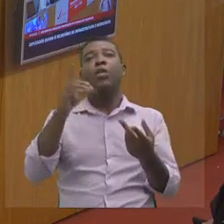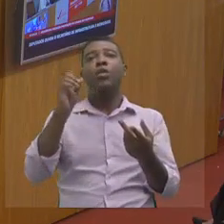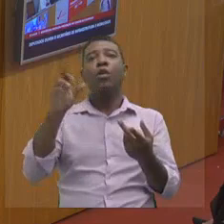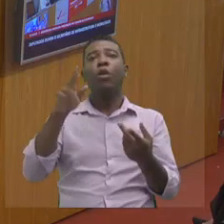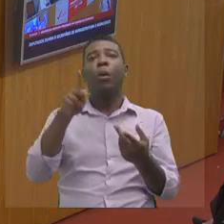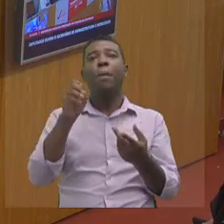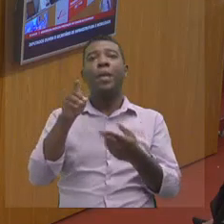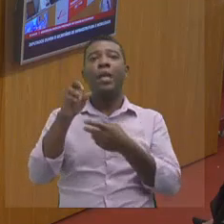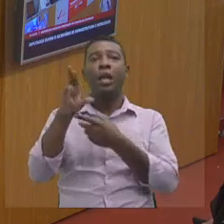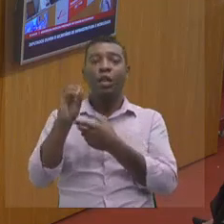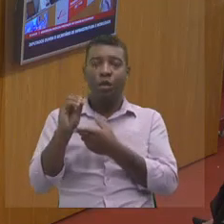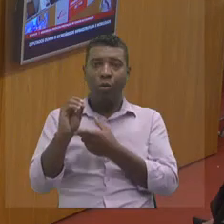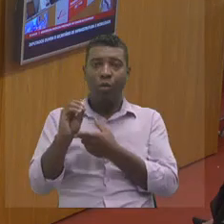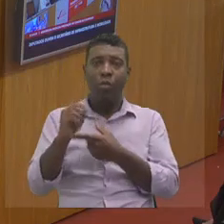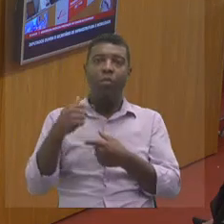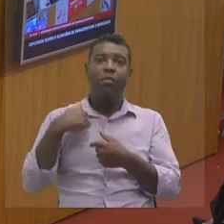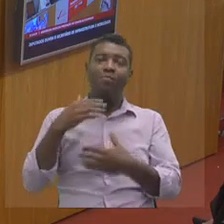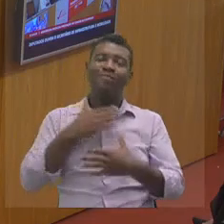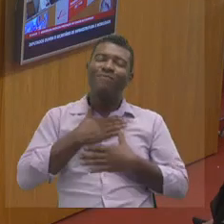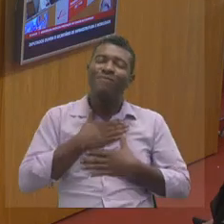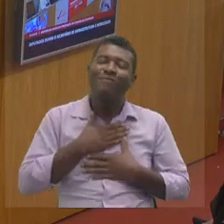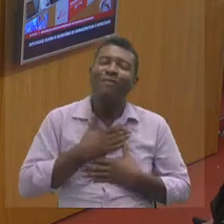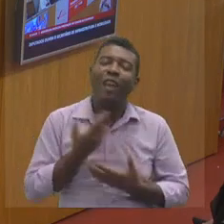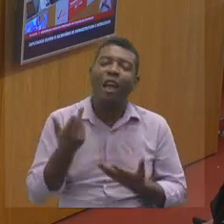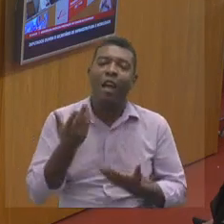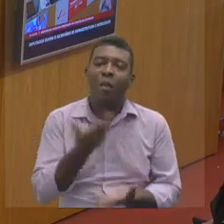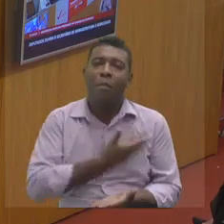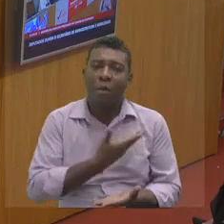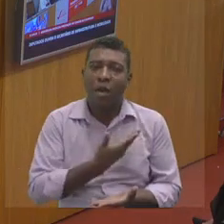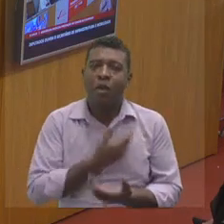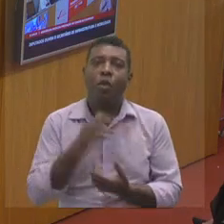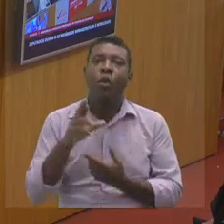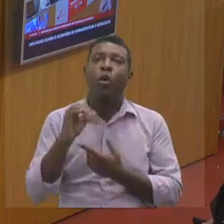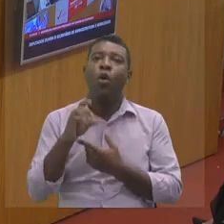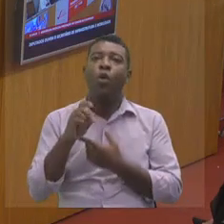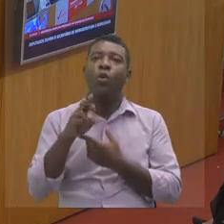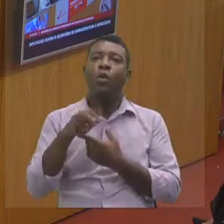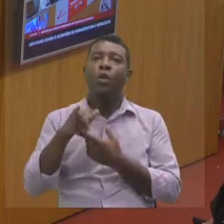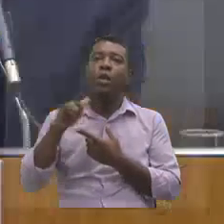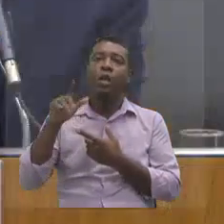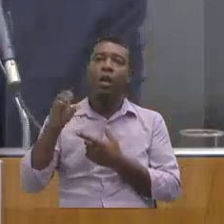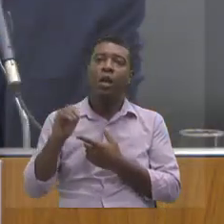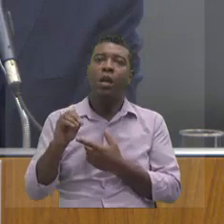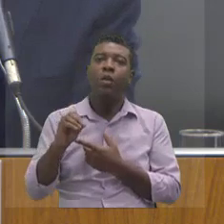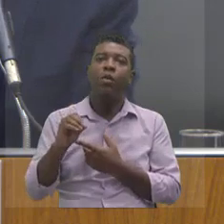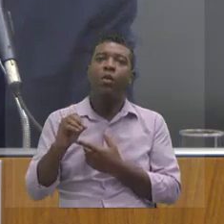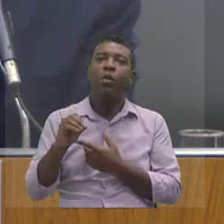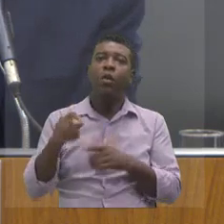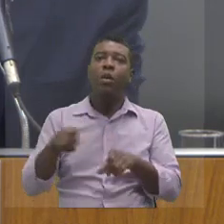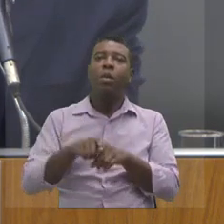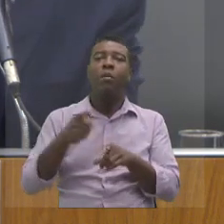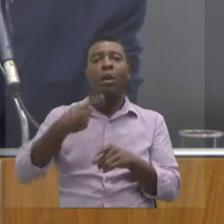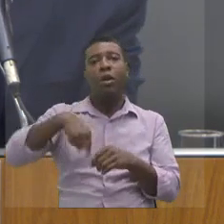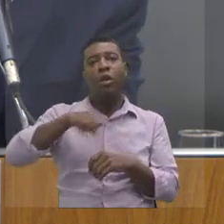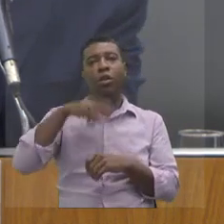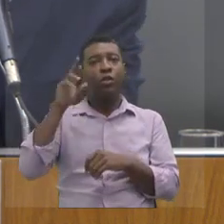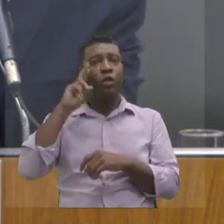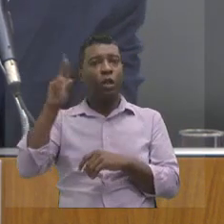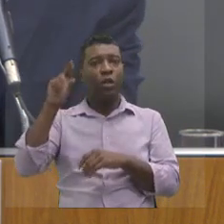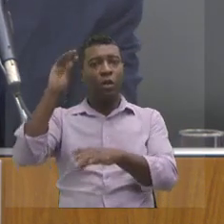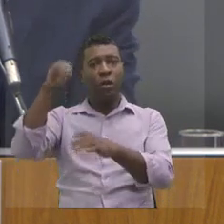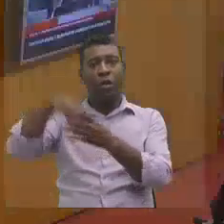meu querido amigo Rodrigo Tavares também o nosso diretor do Dr